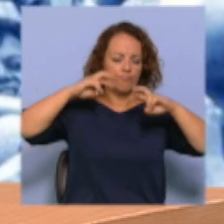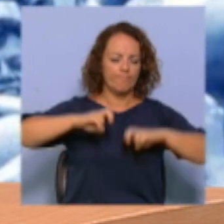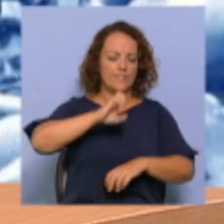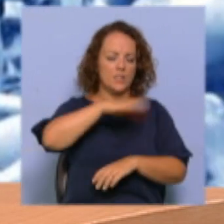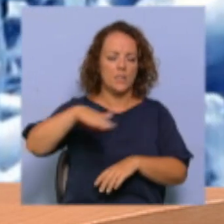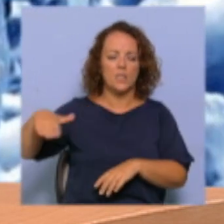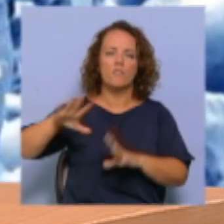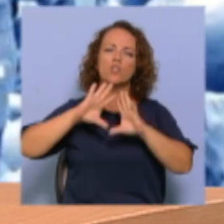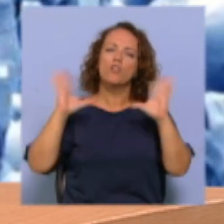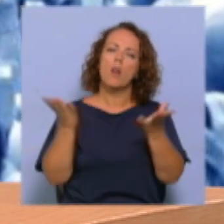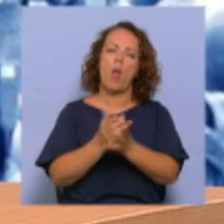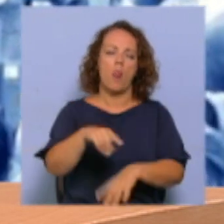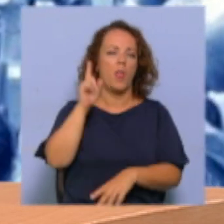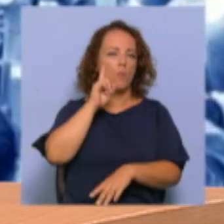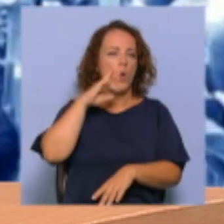importante.